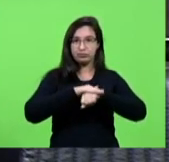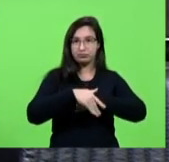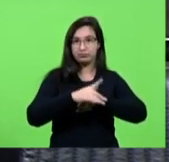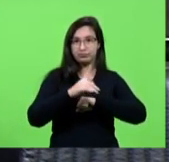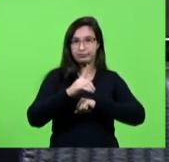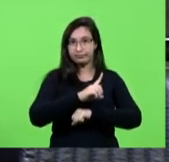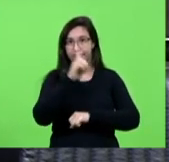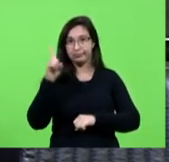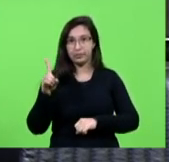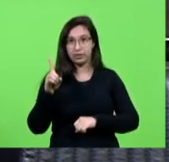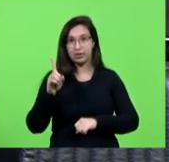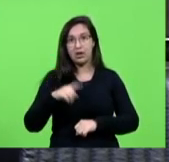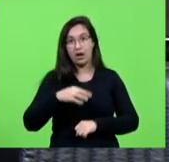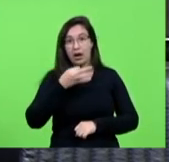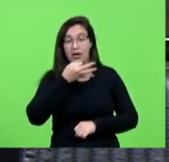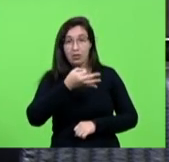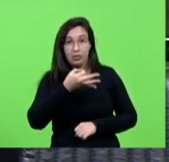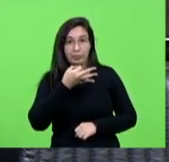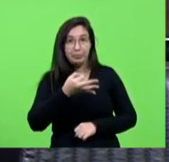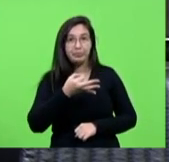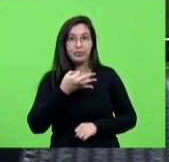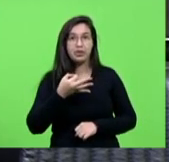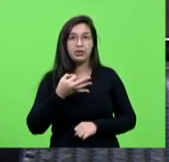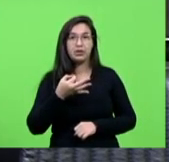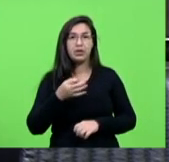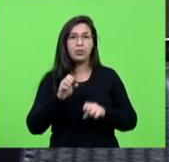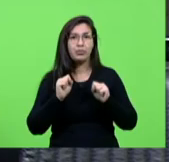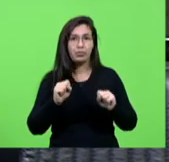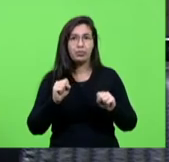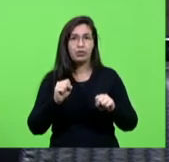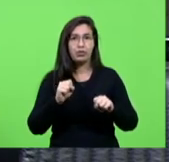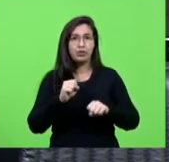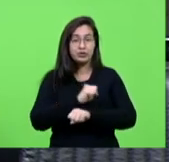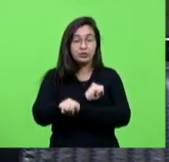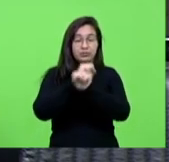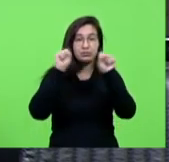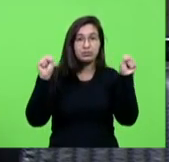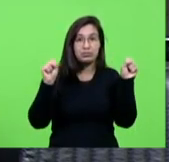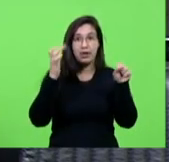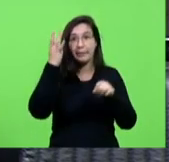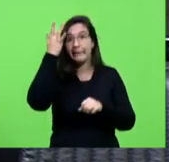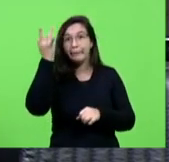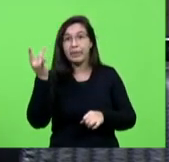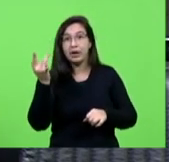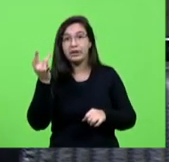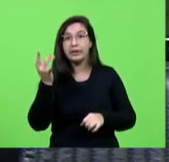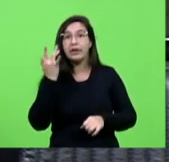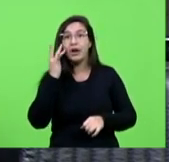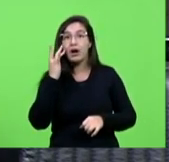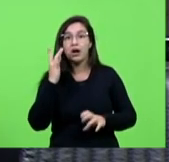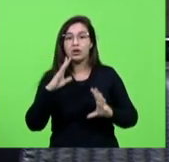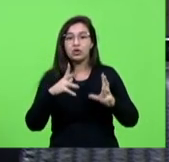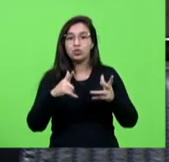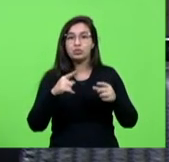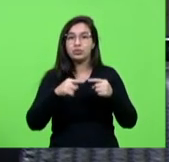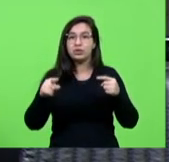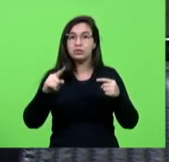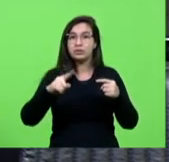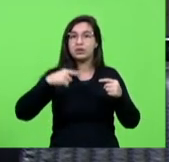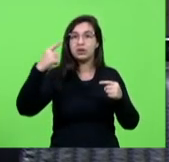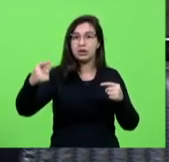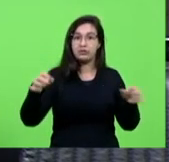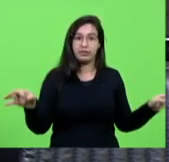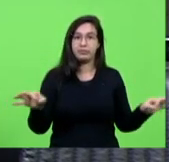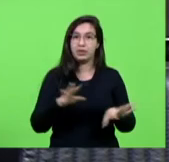É uma coisa de opinião, o sujeito pode amanhecer lá, o secretário pode chegar amanhã e achar que o mundo vai acabar na semana que vem, como já anunciou isso em